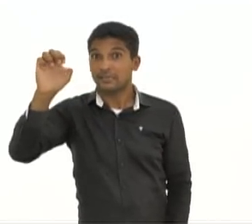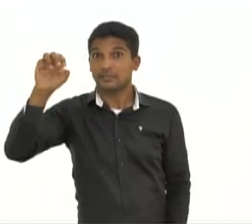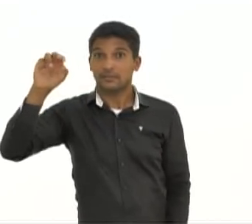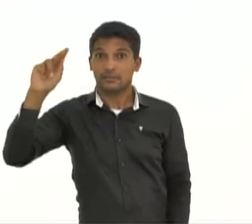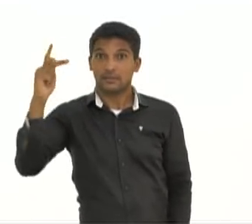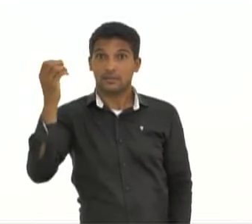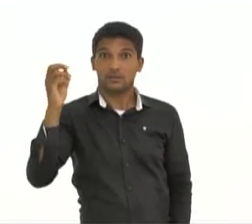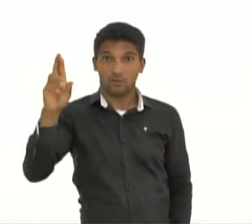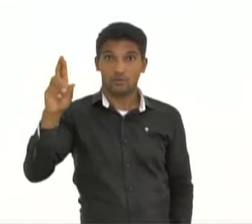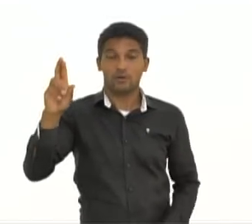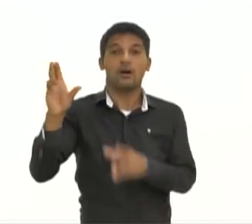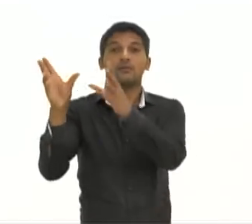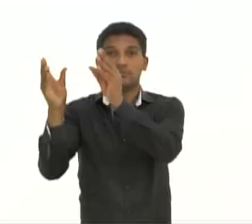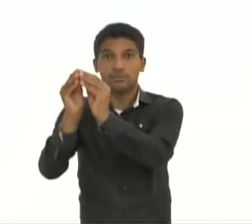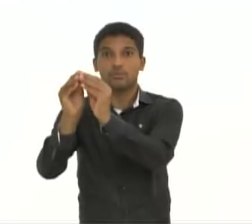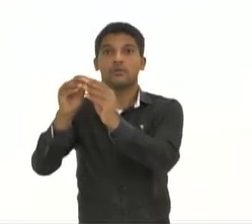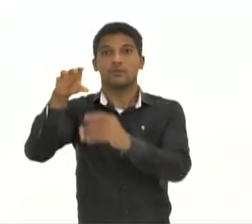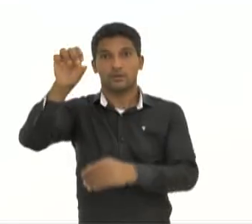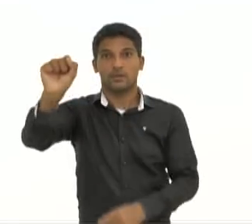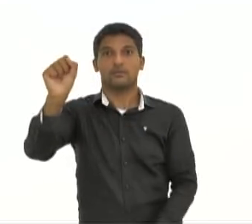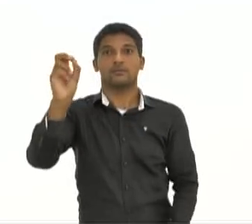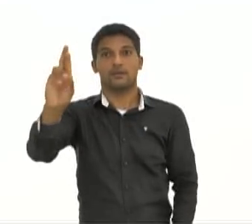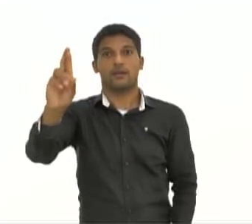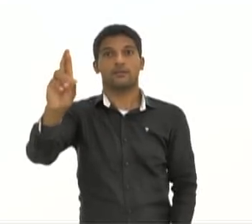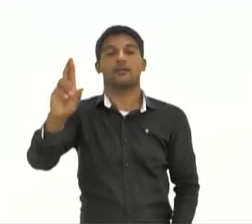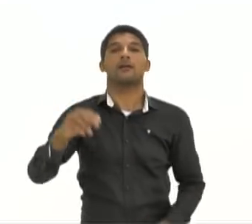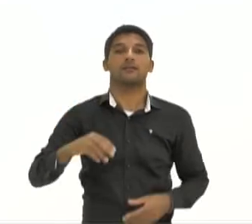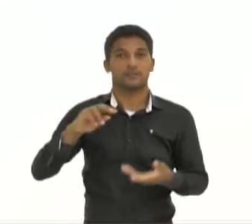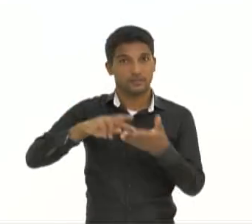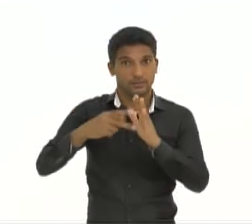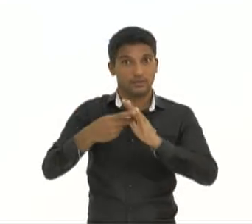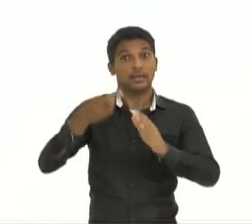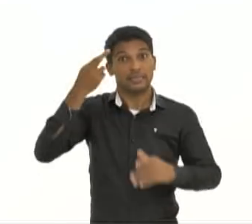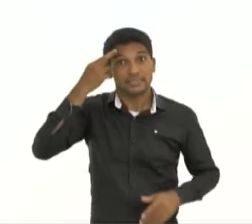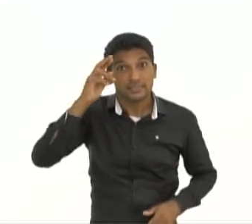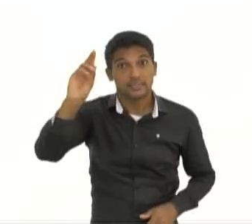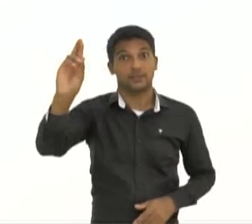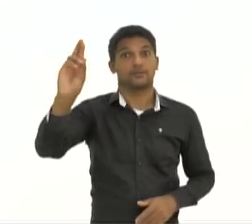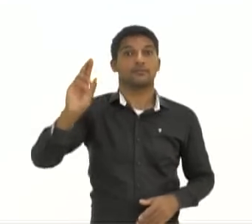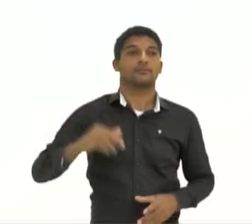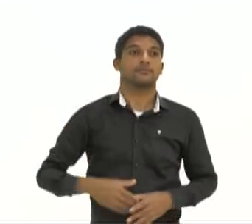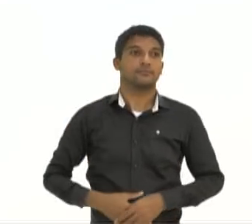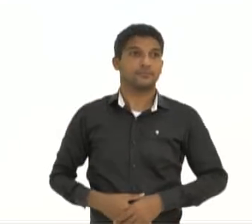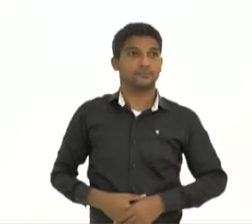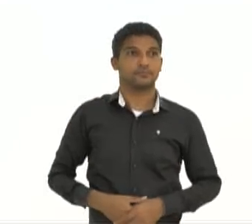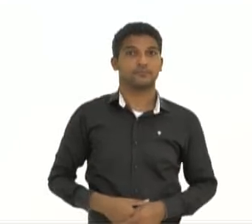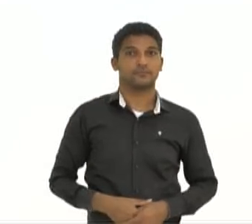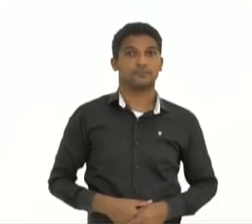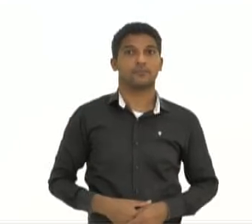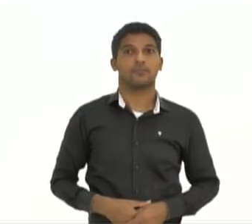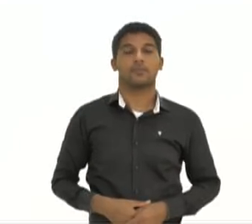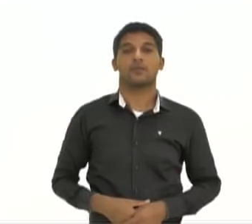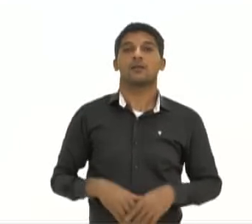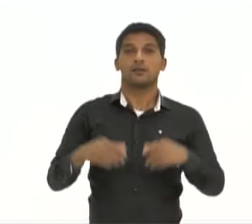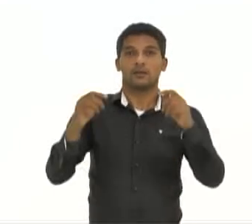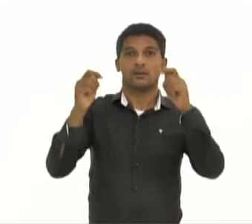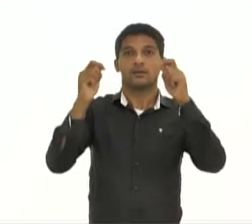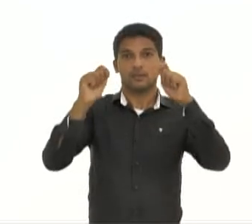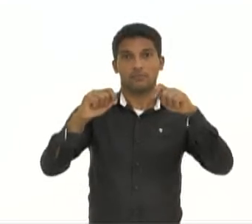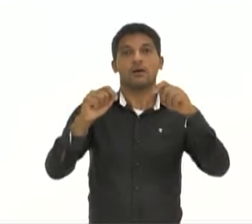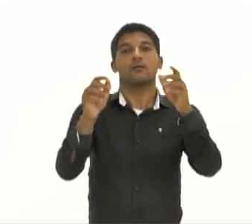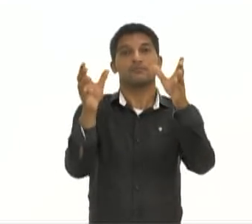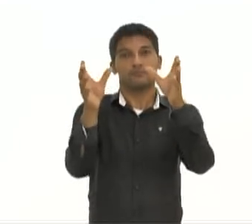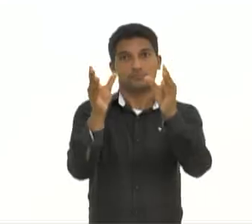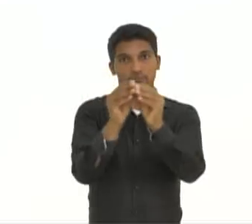vocês pesquisarem, vocês vão verem que outros pronomes de tratamento também têm essa possibilidade de fazer abreviatura. Né? Eu posso colocar